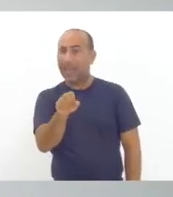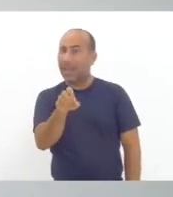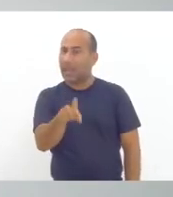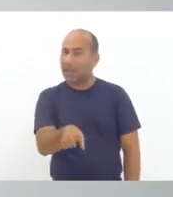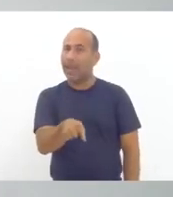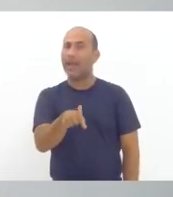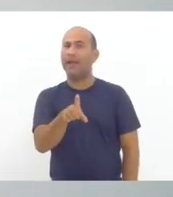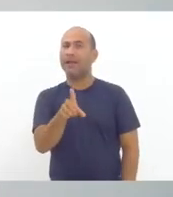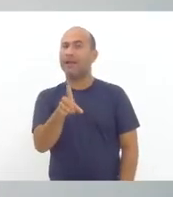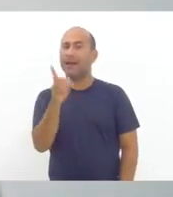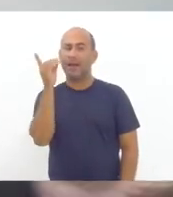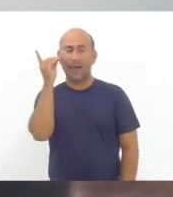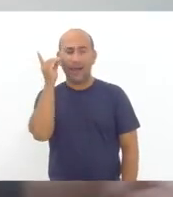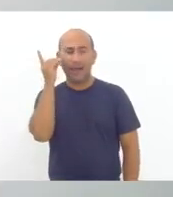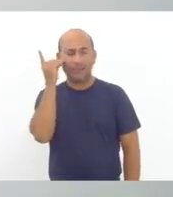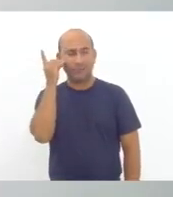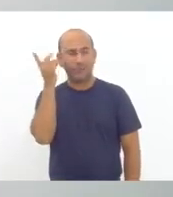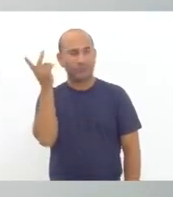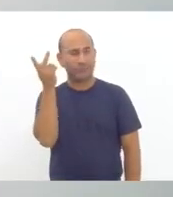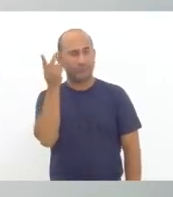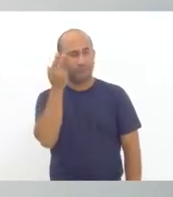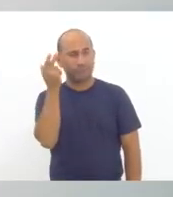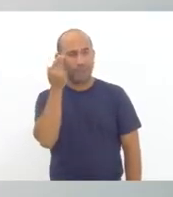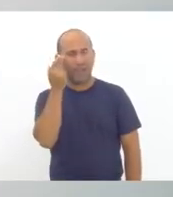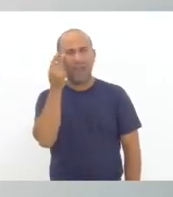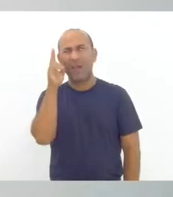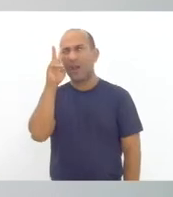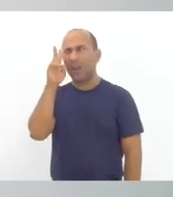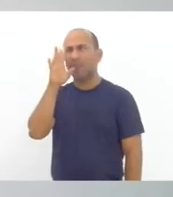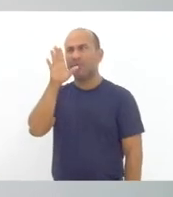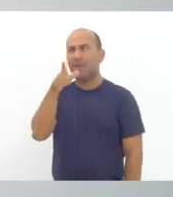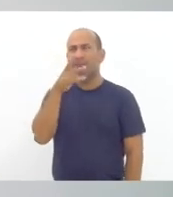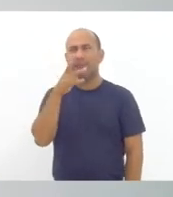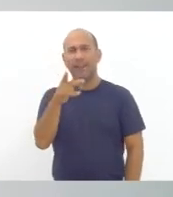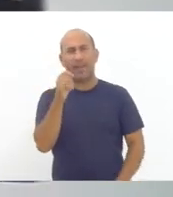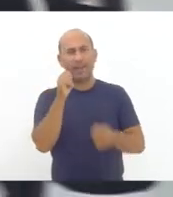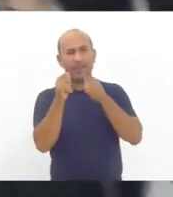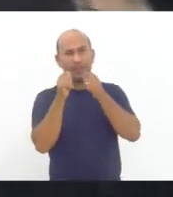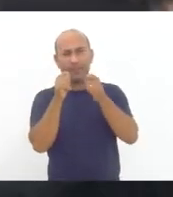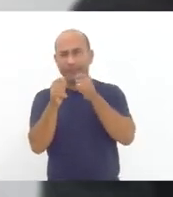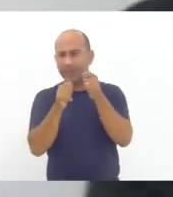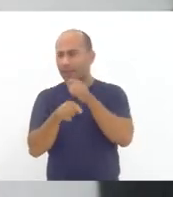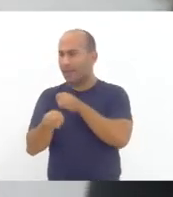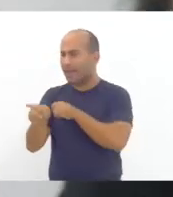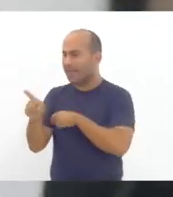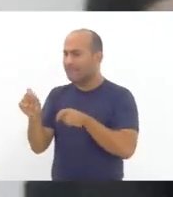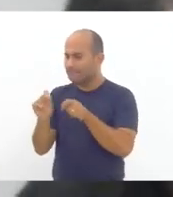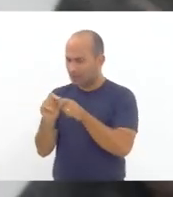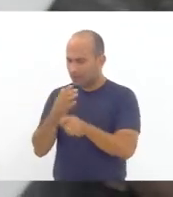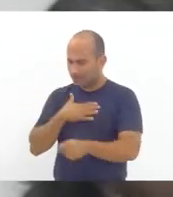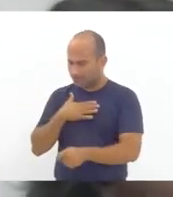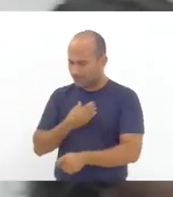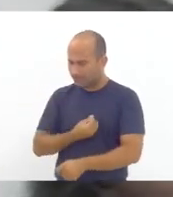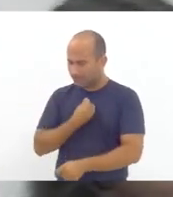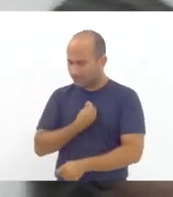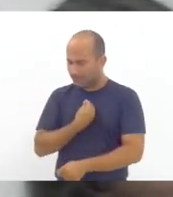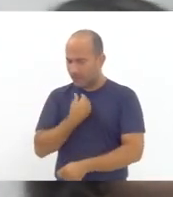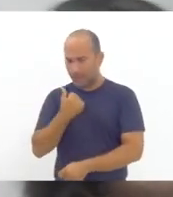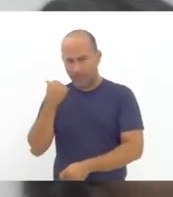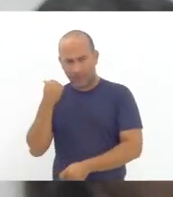tradicional me lembra sabe o quê Já falei isso numa das entrevistas que ele fez comigo lá